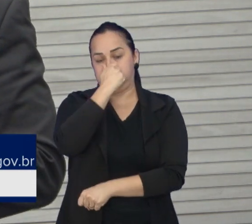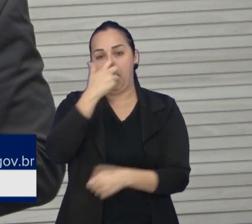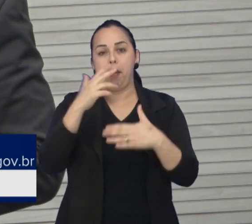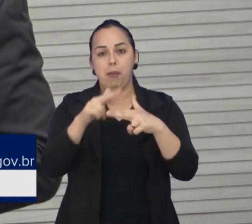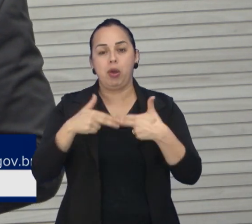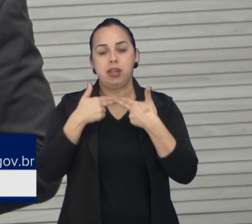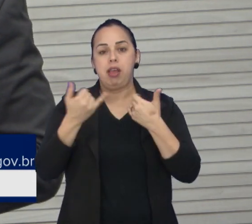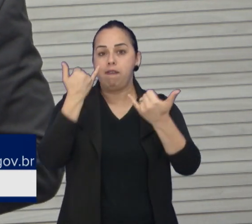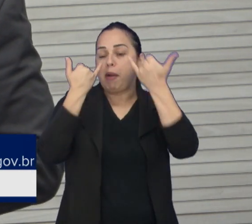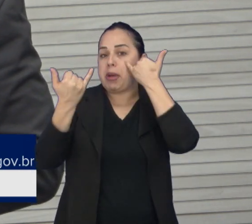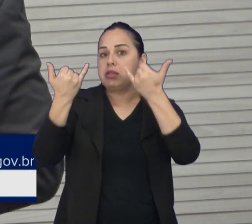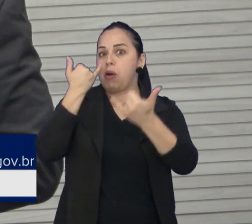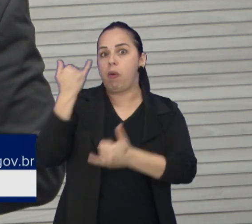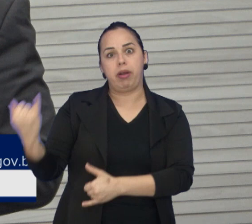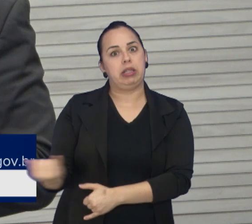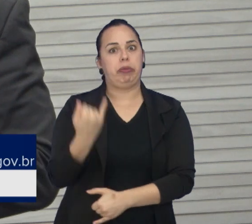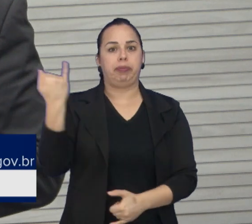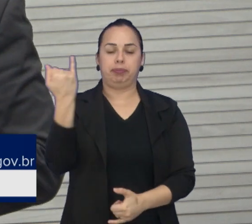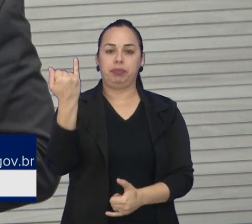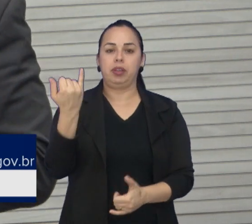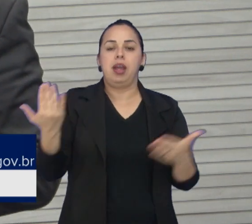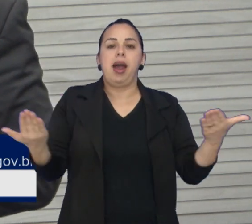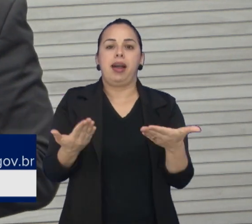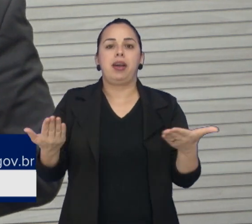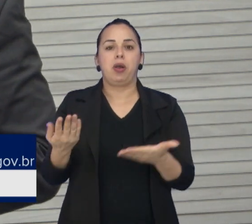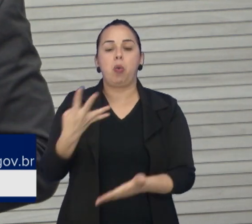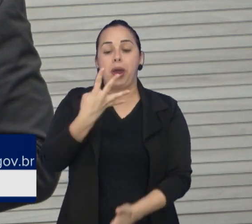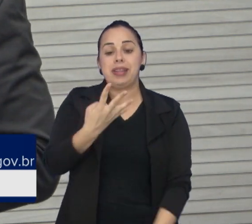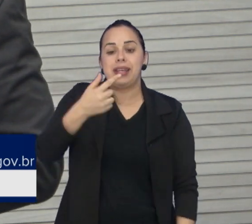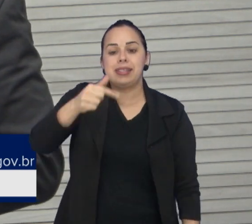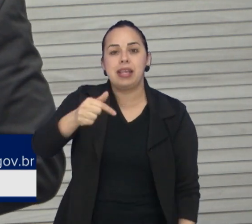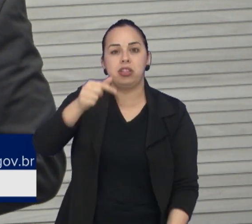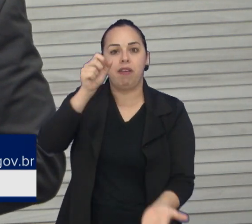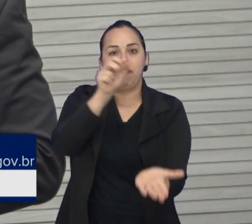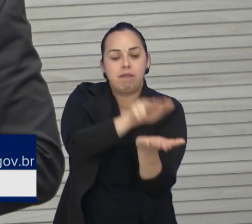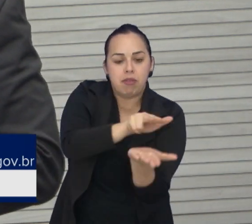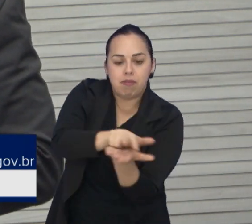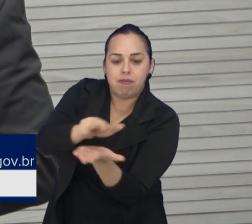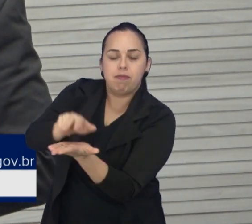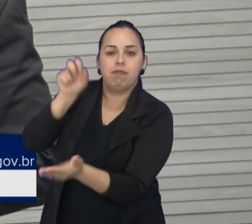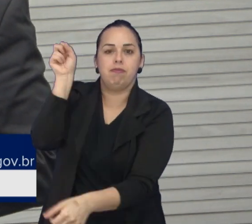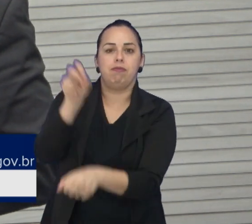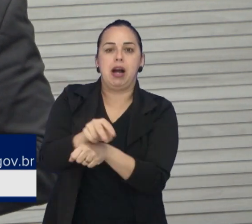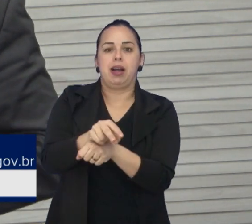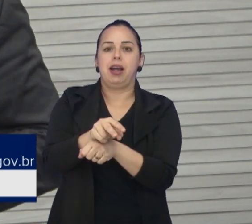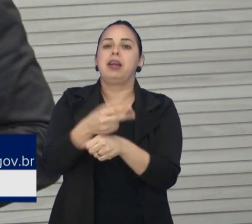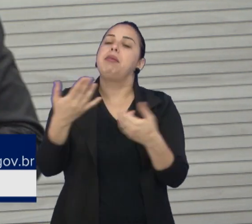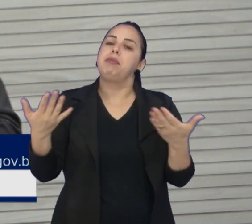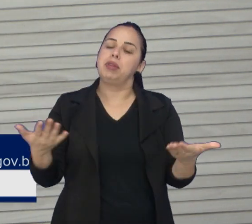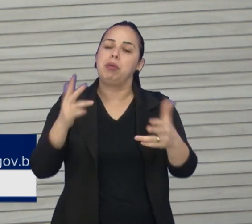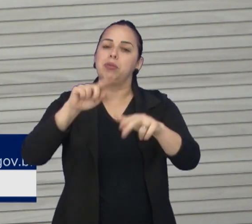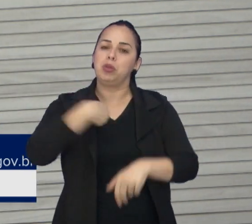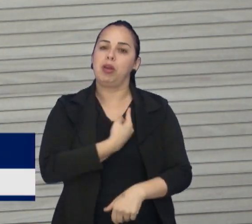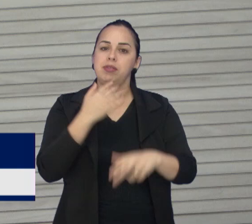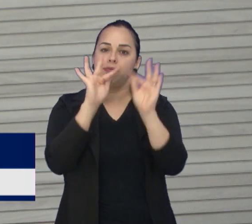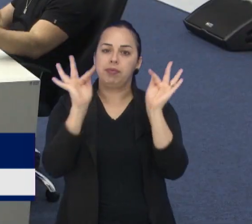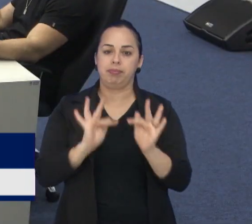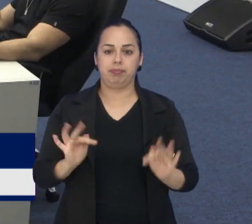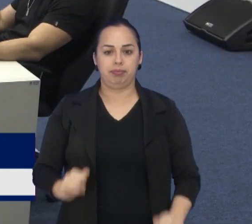que importante esses 47 leitos para atender a nossa cidade. A gente fica feliz com a notícia.